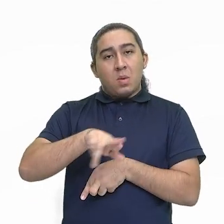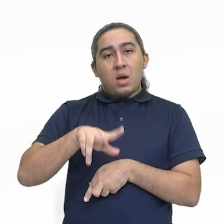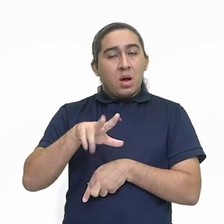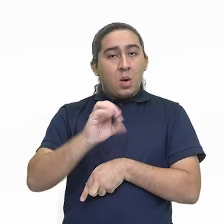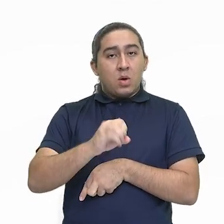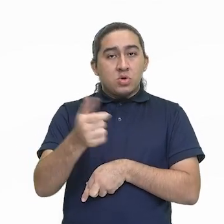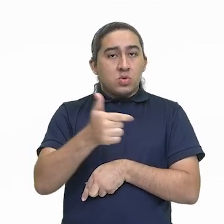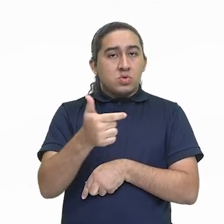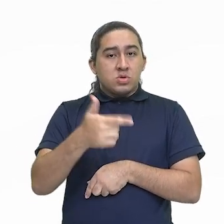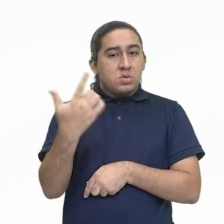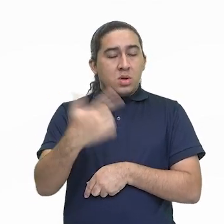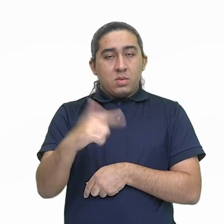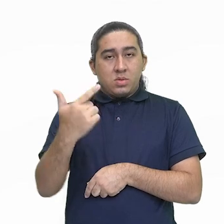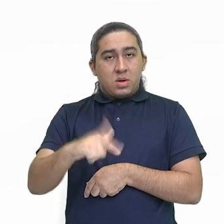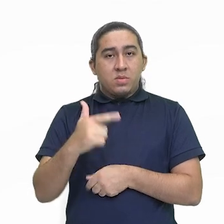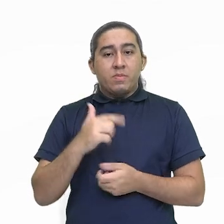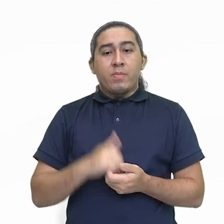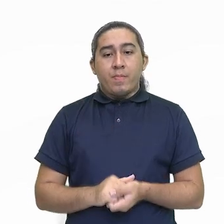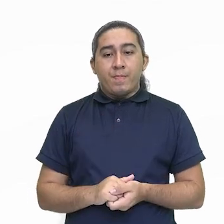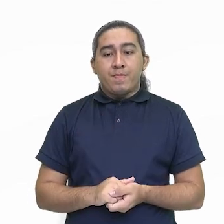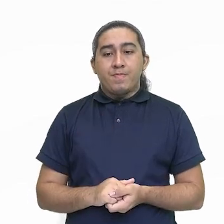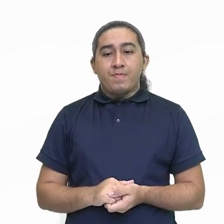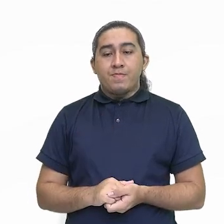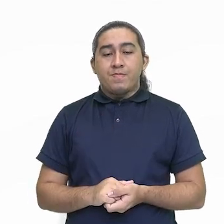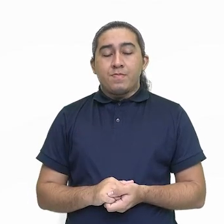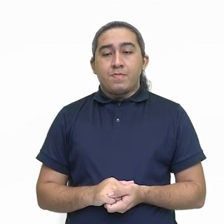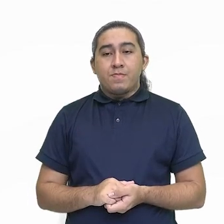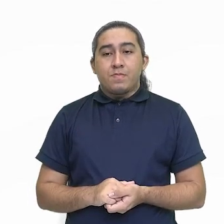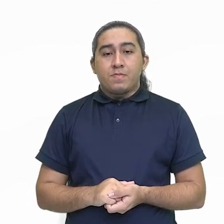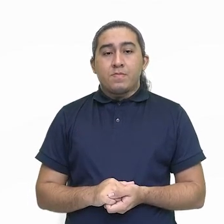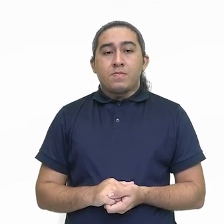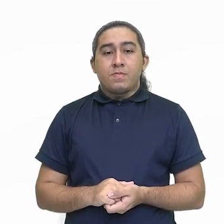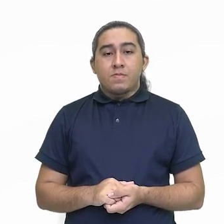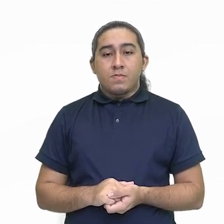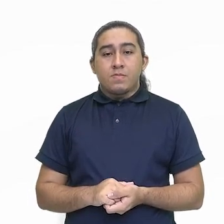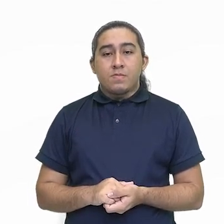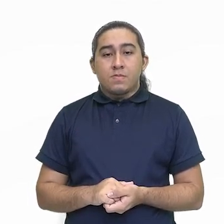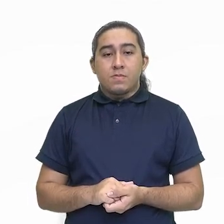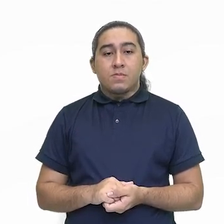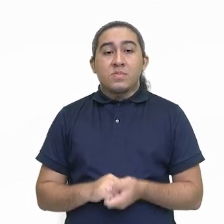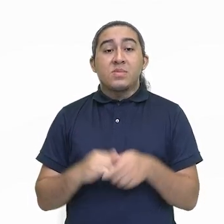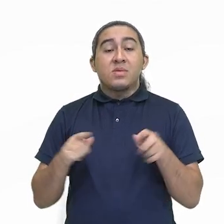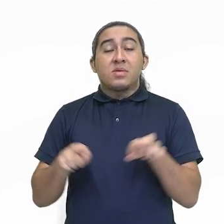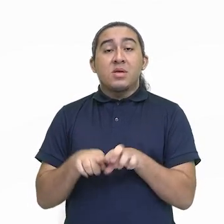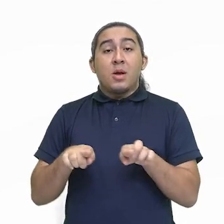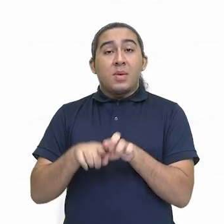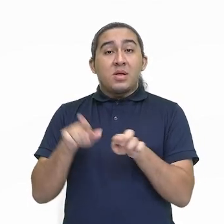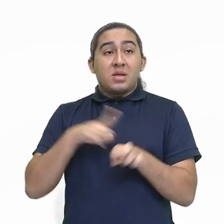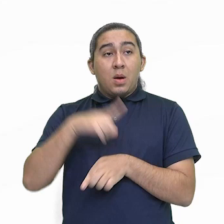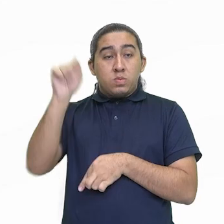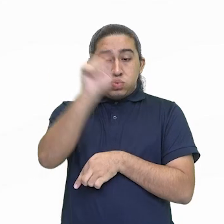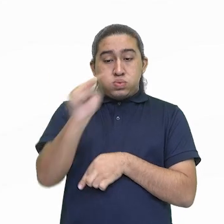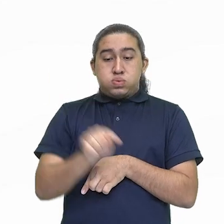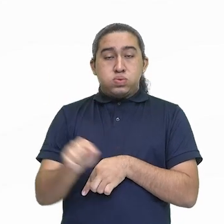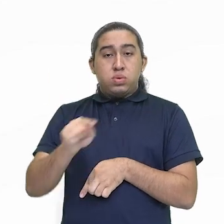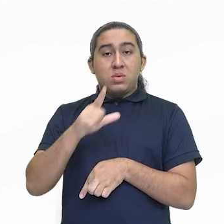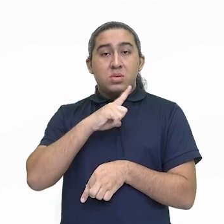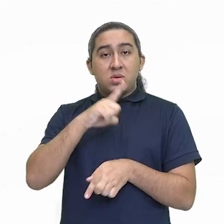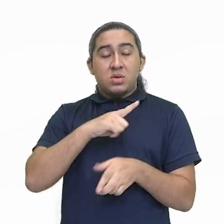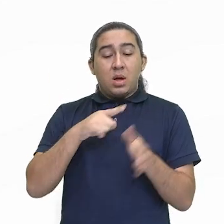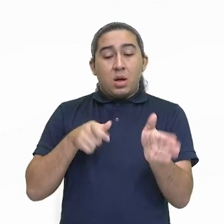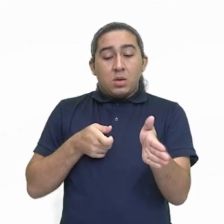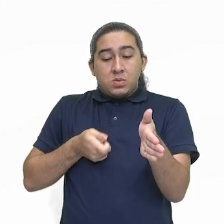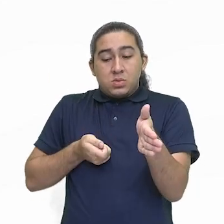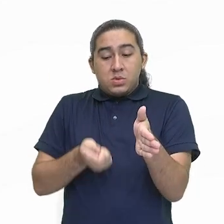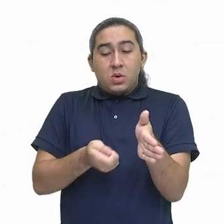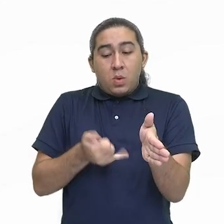oxigênio. Então, descargas elétricas foram utilizadas para simular os raios, né,